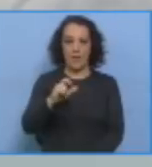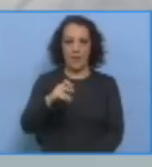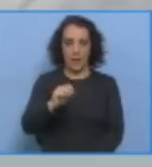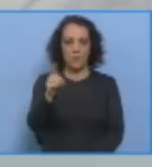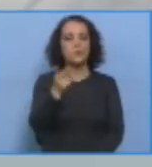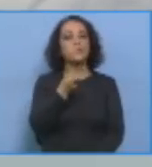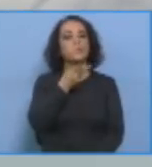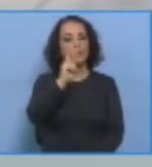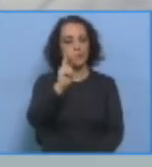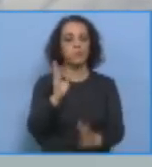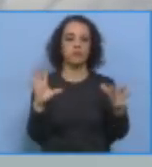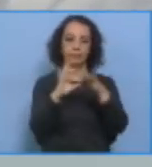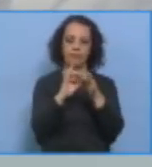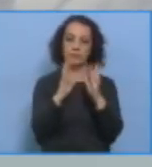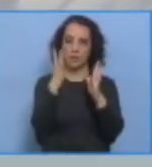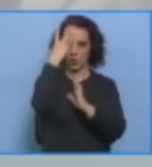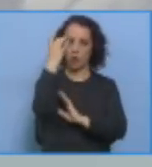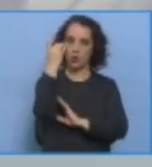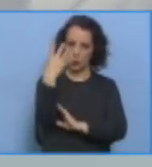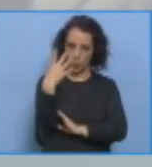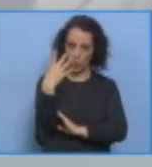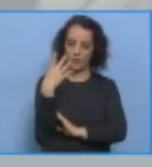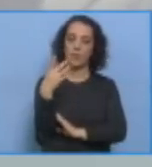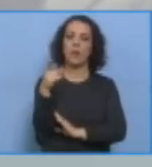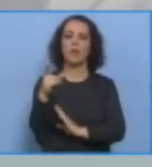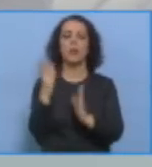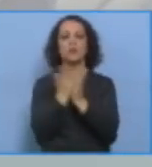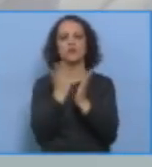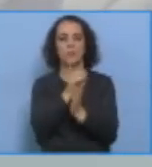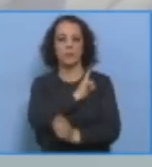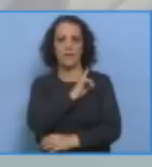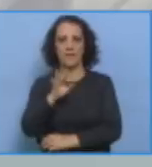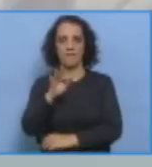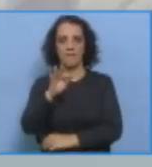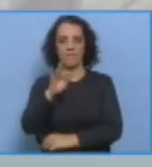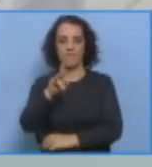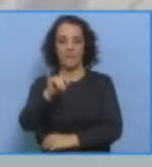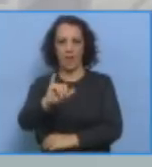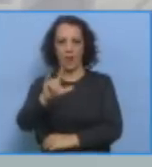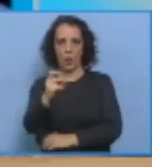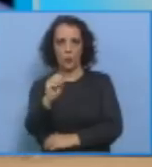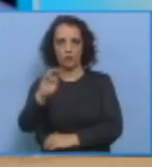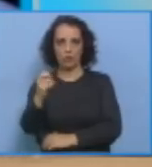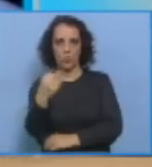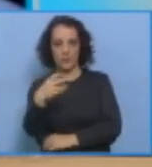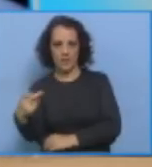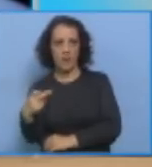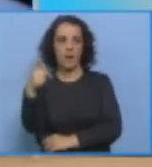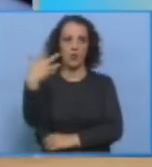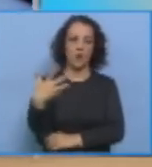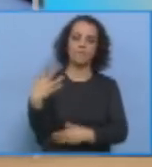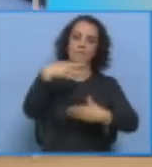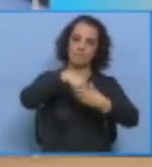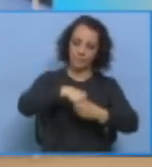Luís de Sousa, da Diocese de Setúbal, é o novo diretor da APEC e é hoje convidado do programa Eclésia. Boa tarde, Fernando. Obrigado por estar